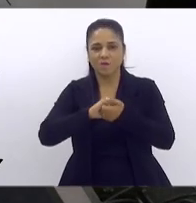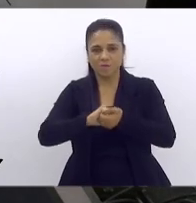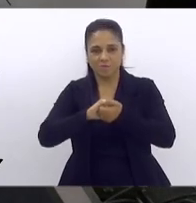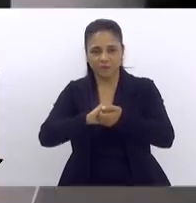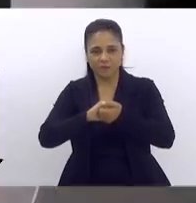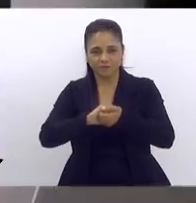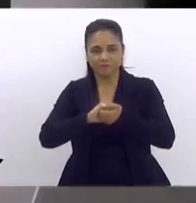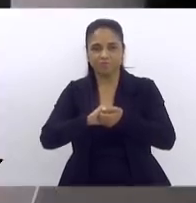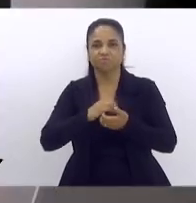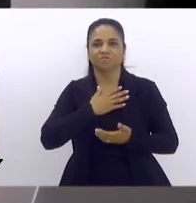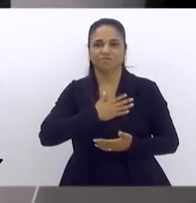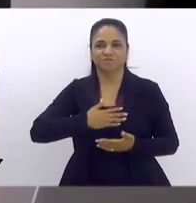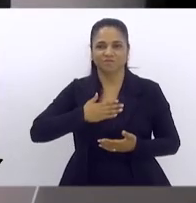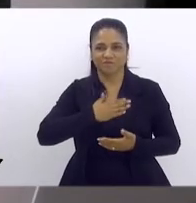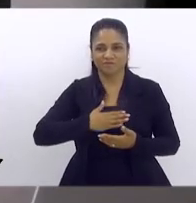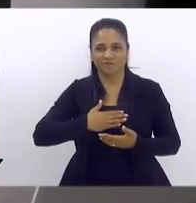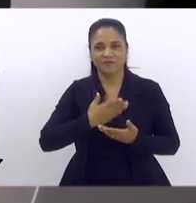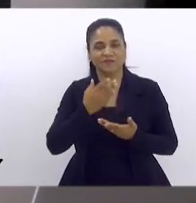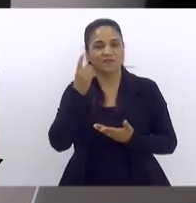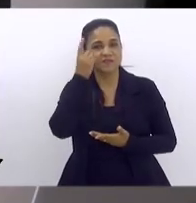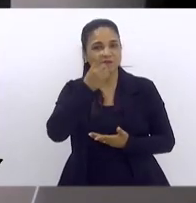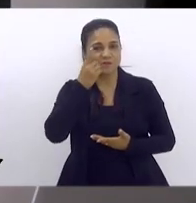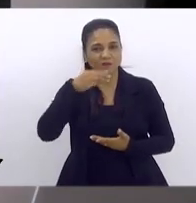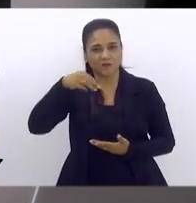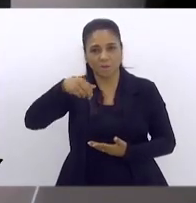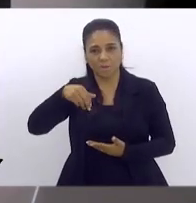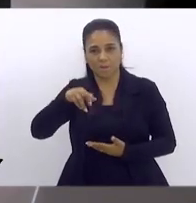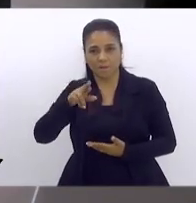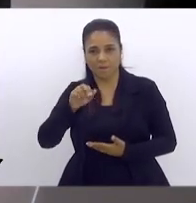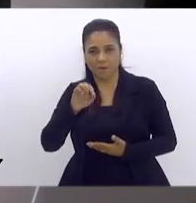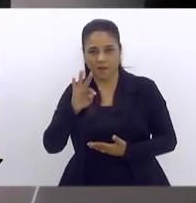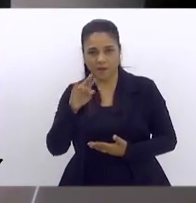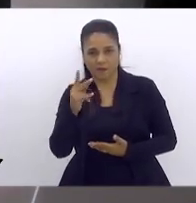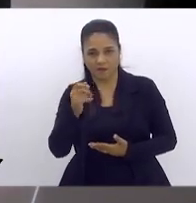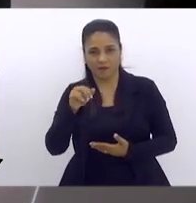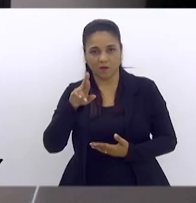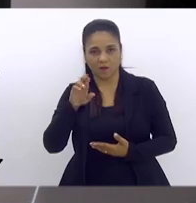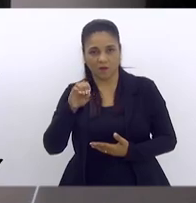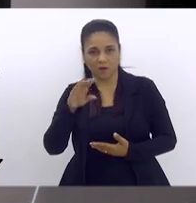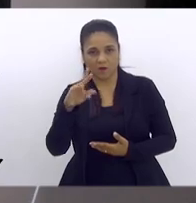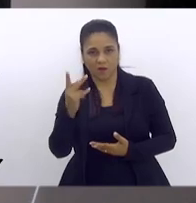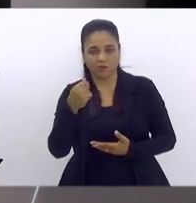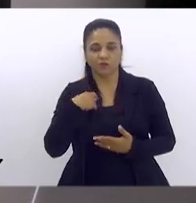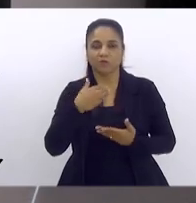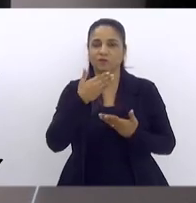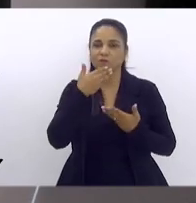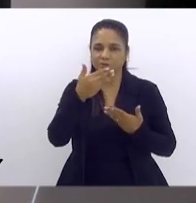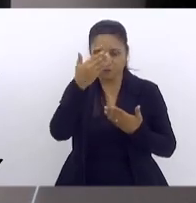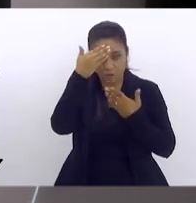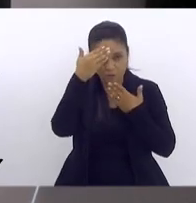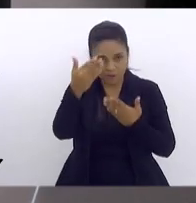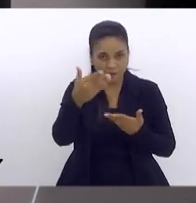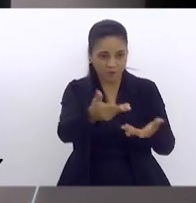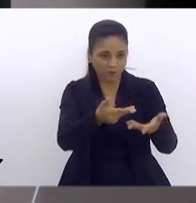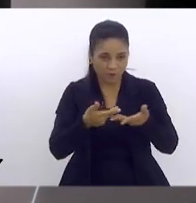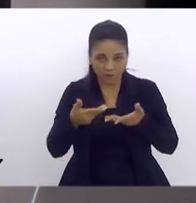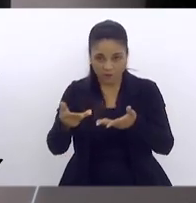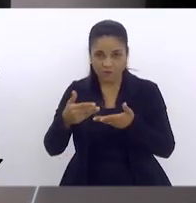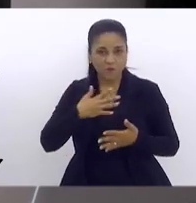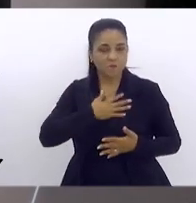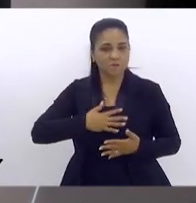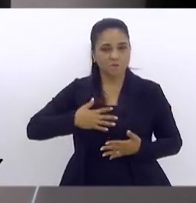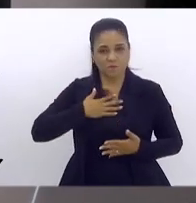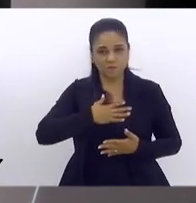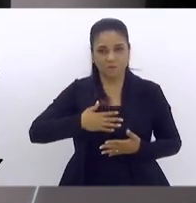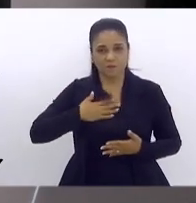a mesa na pessoa excelentíssima deputada Marta Rocha agradecer pelo convite é um prazer estar